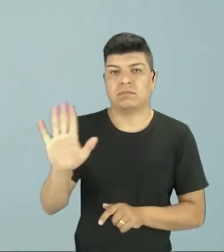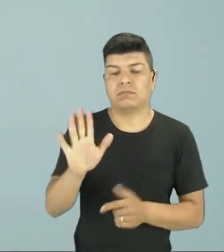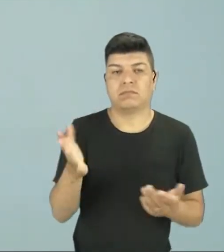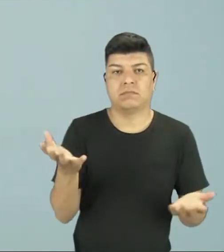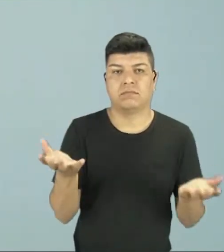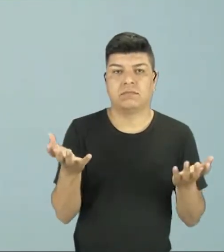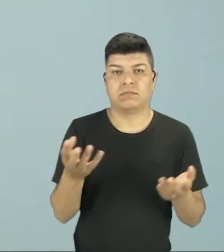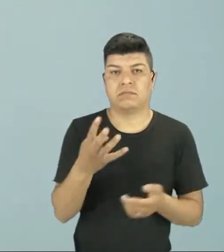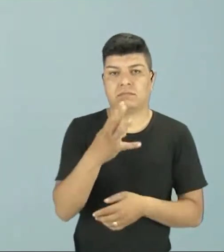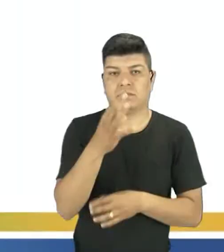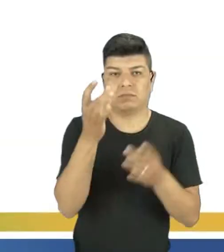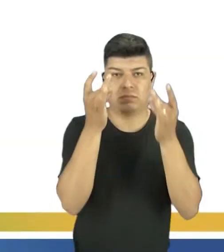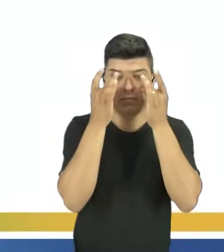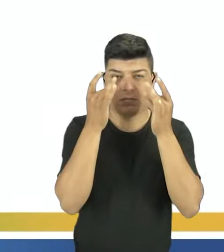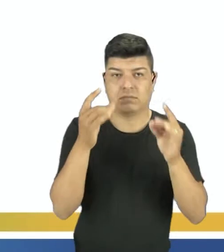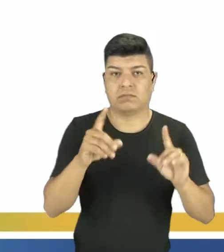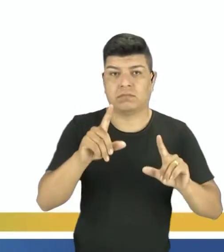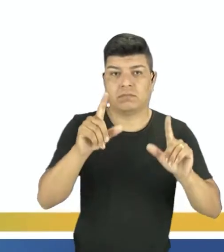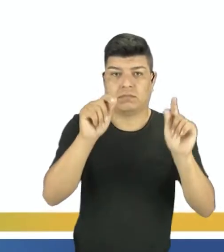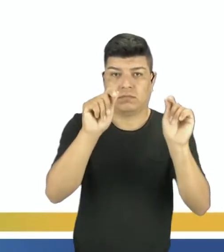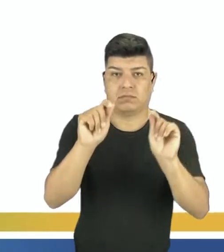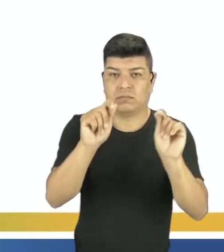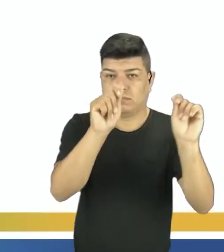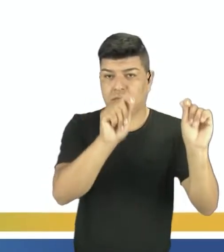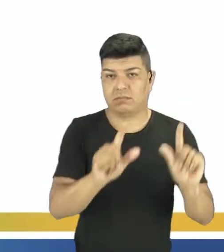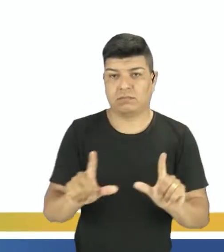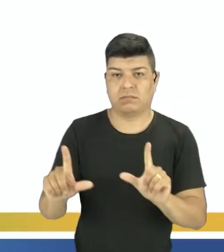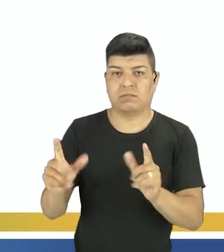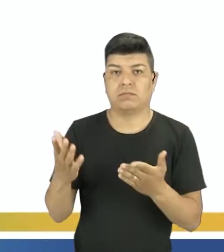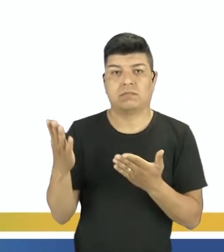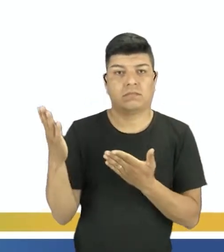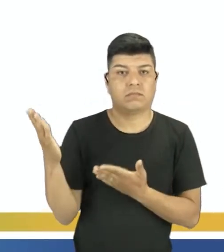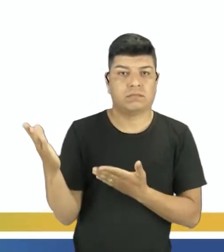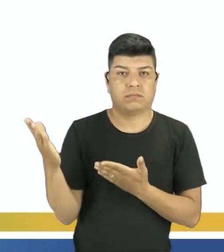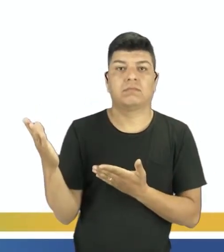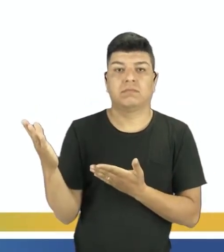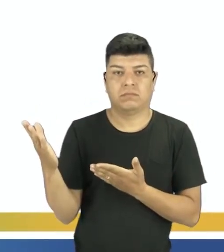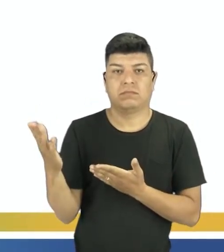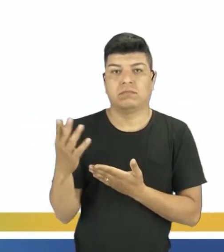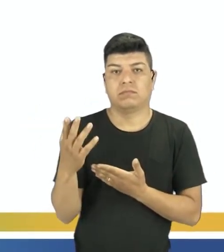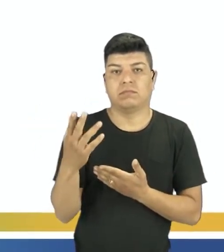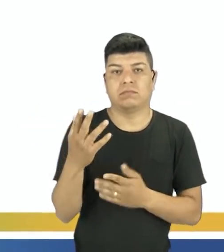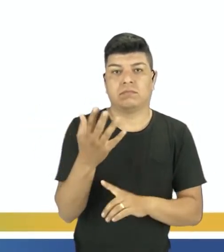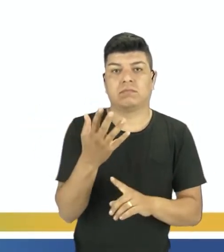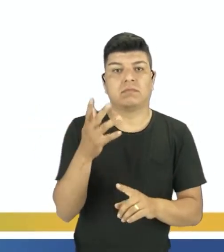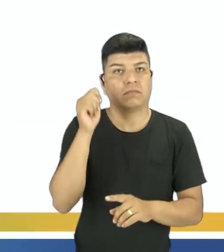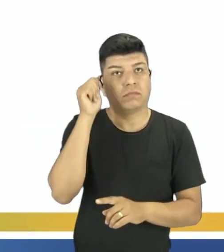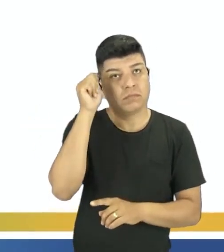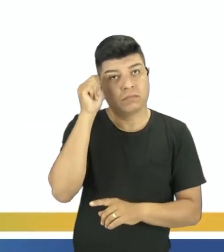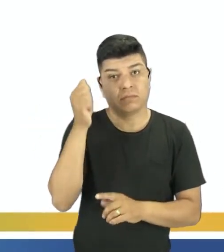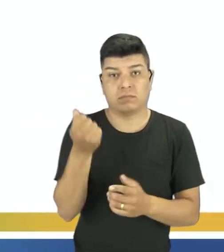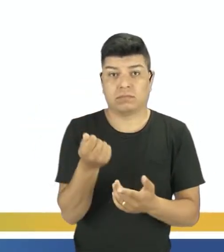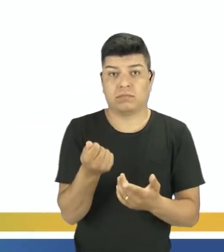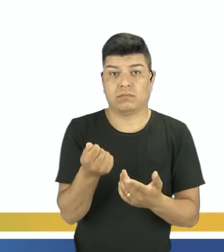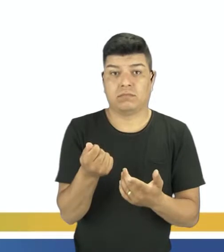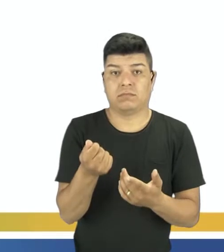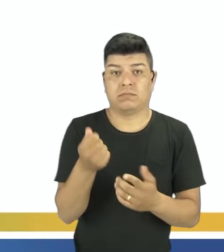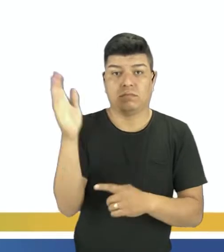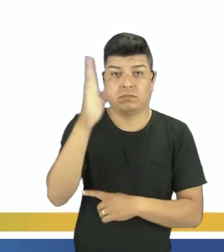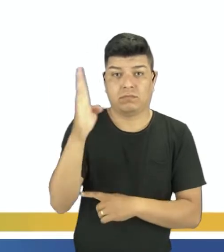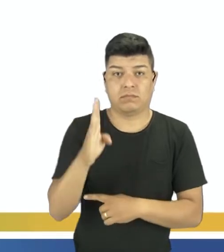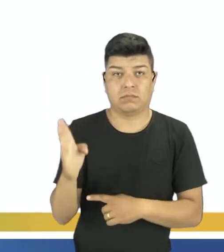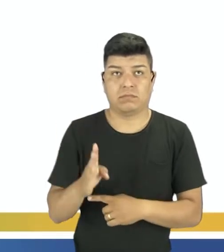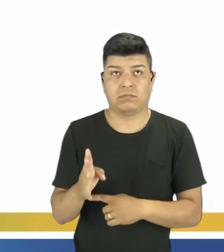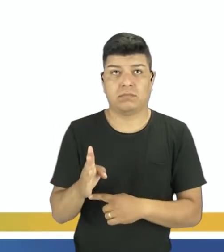que vocês observassem na tela a imagem. Essa imagem é de um artista brasileiro chamado Oswaldo